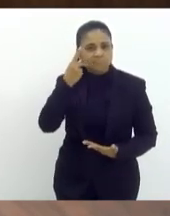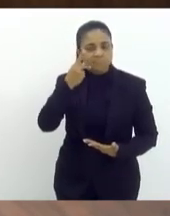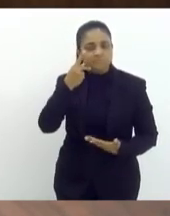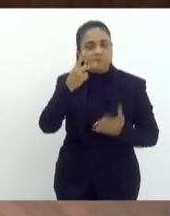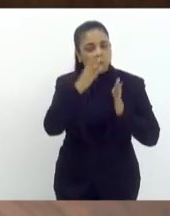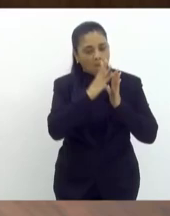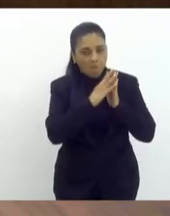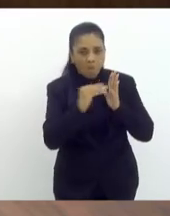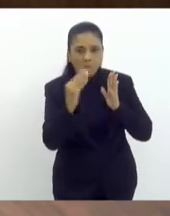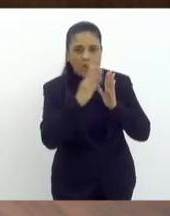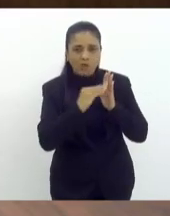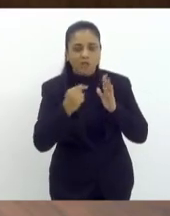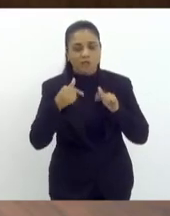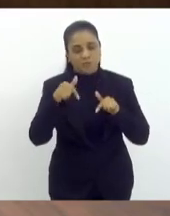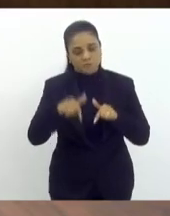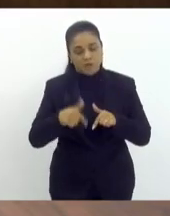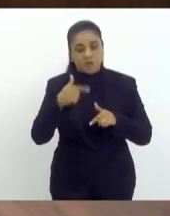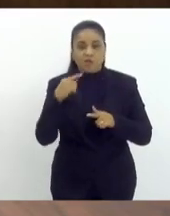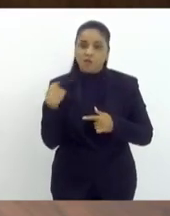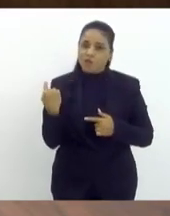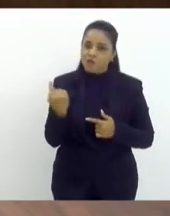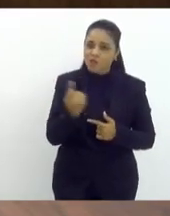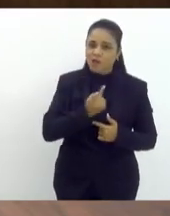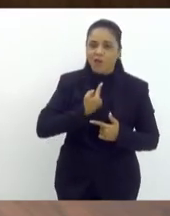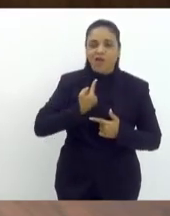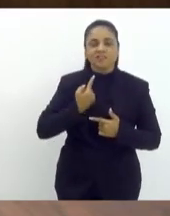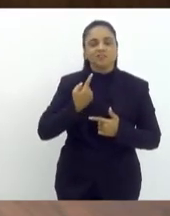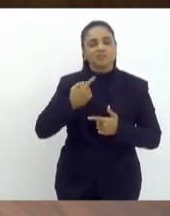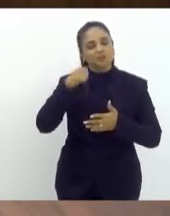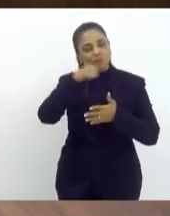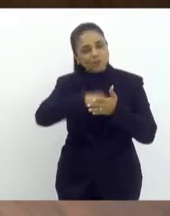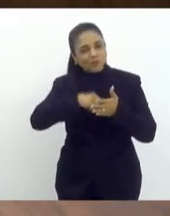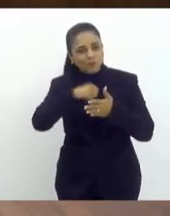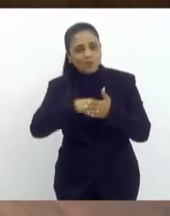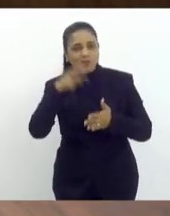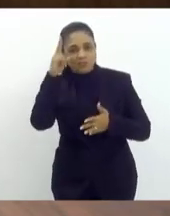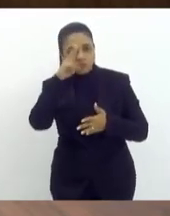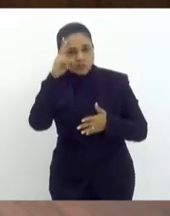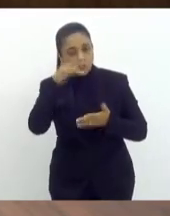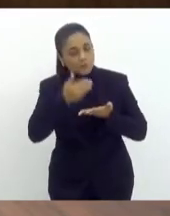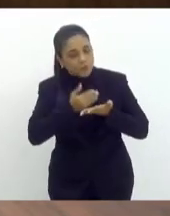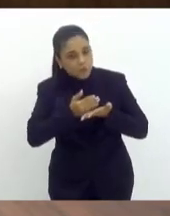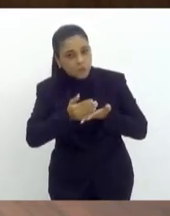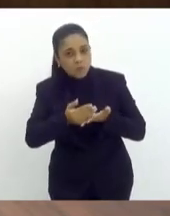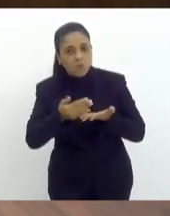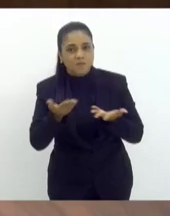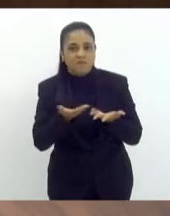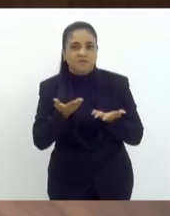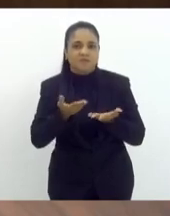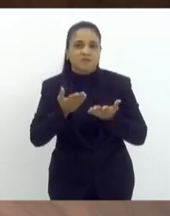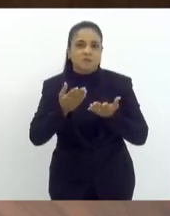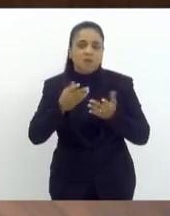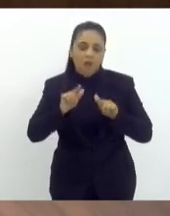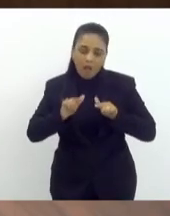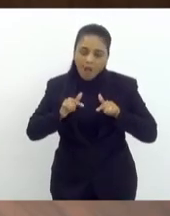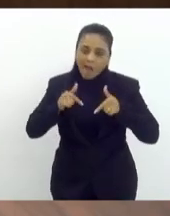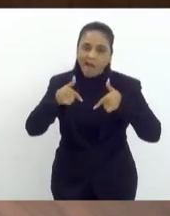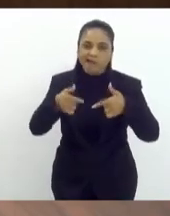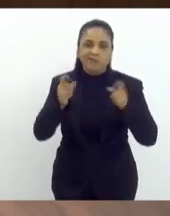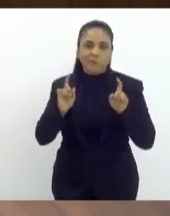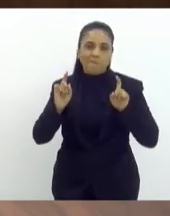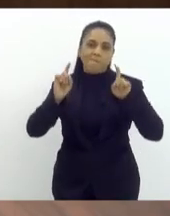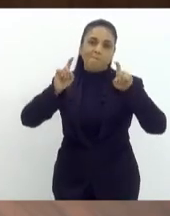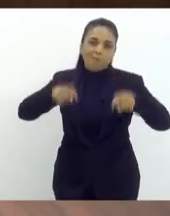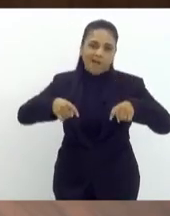nós também que viemos de uma luta histórica mas que estamos iniciando a nossa atuação aqui no